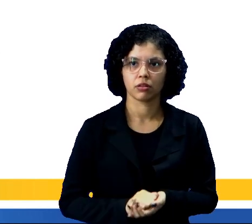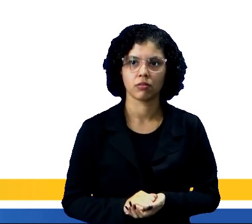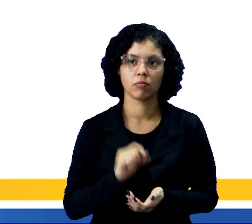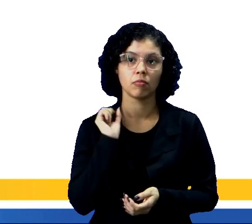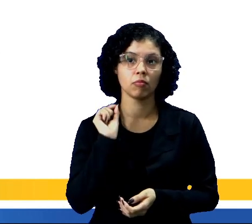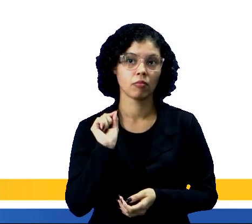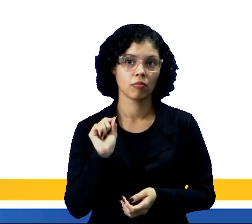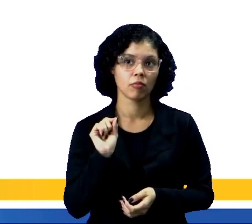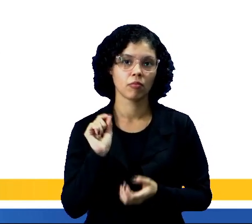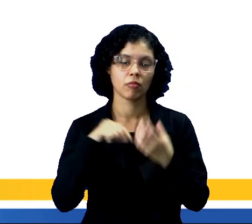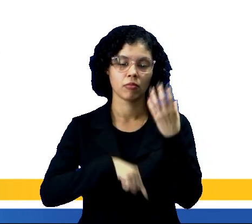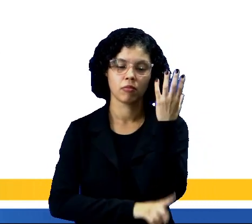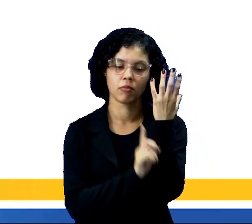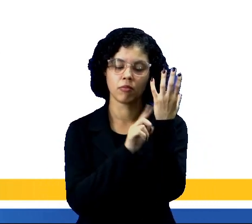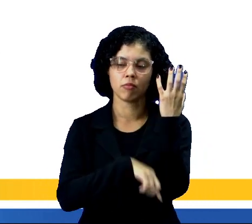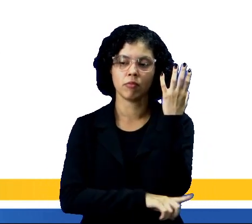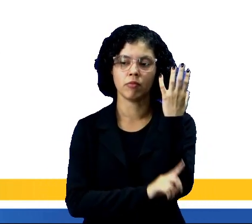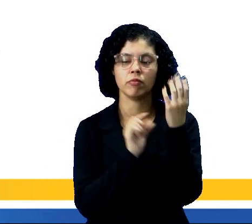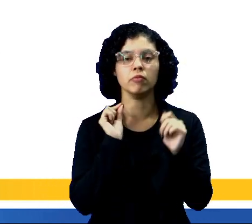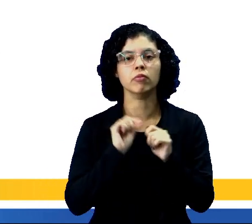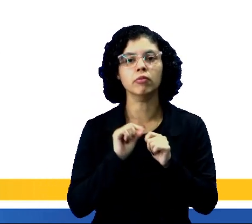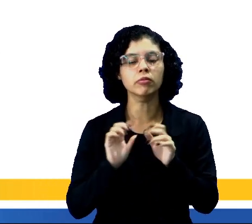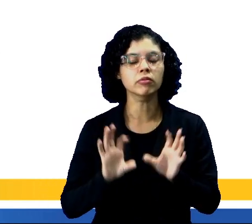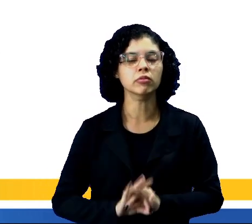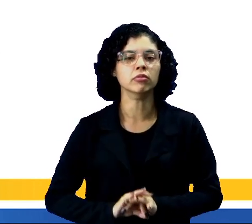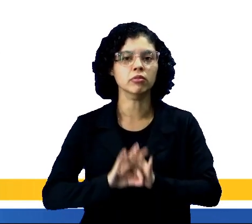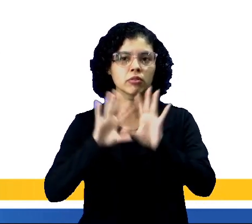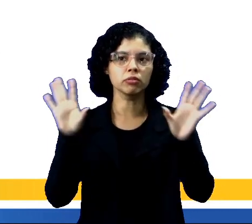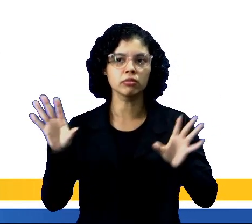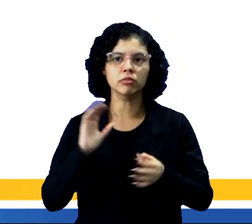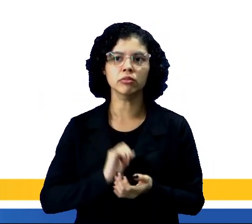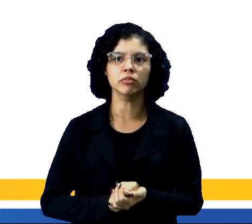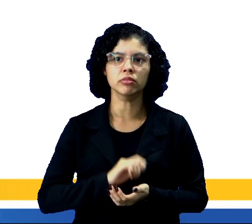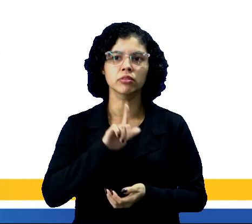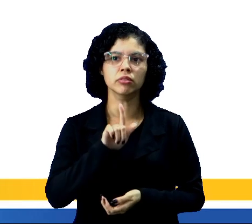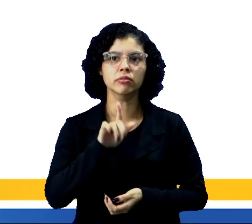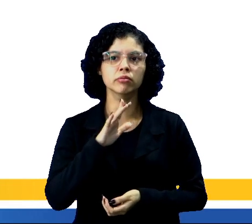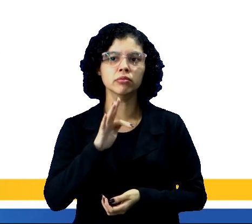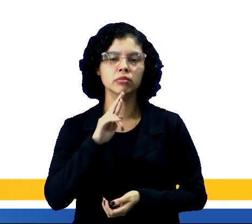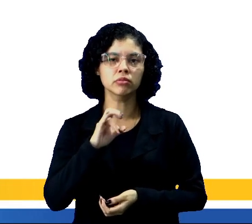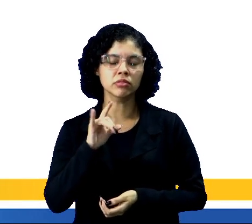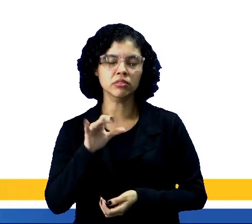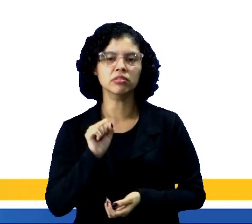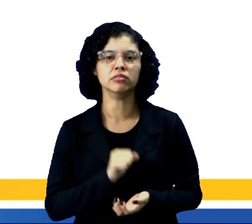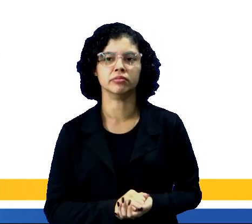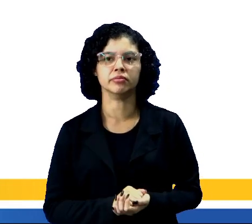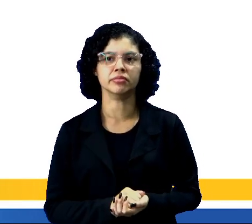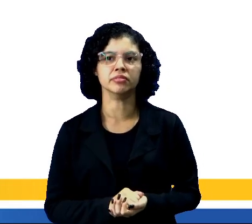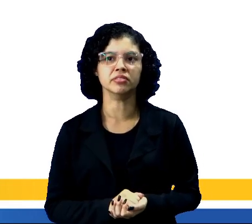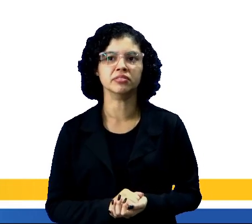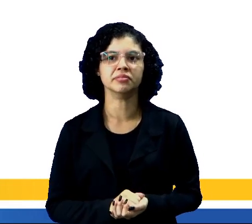vai formar a fotossíntese? Ela vai liberar, então, glicose, que é a